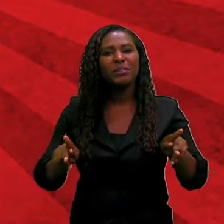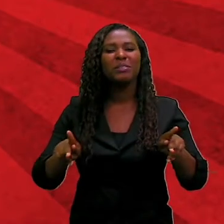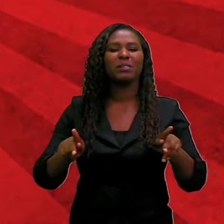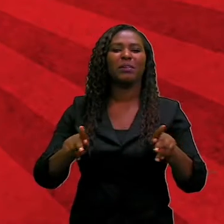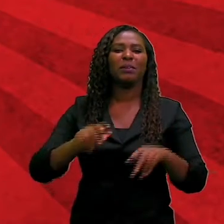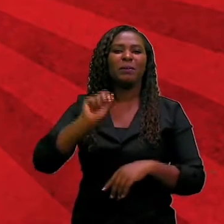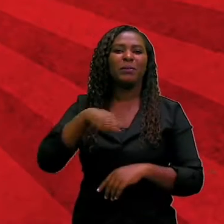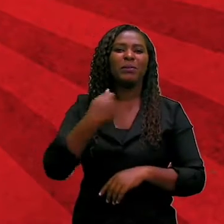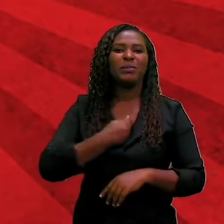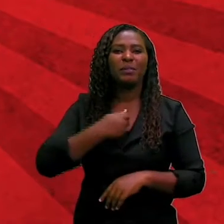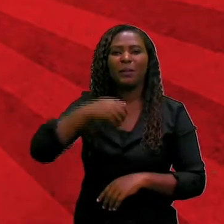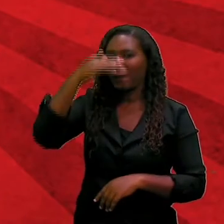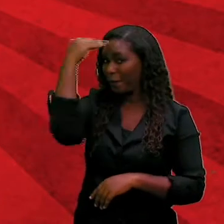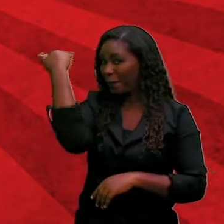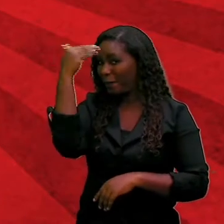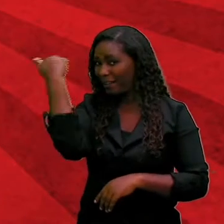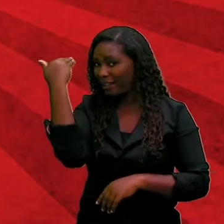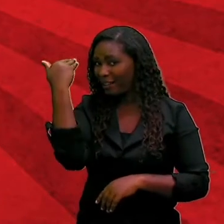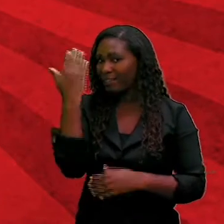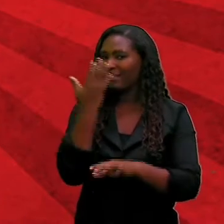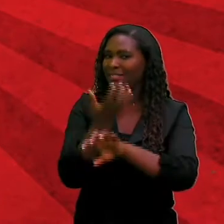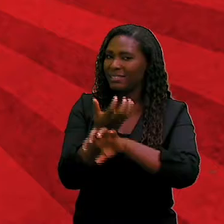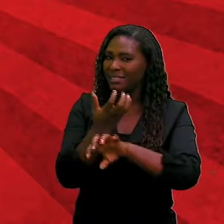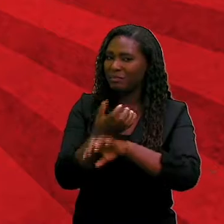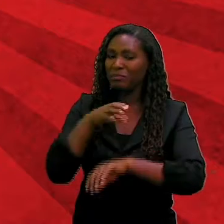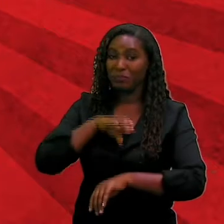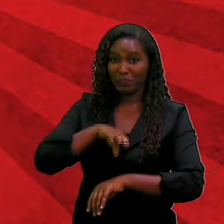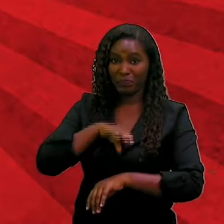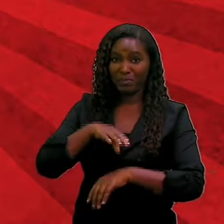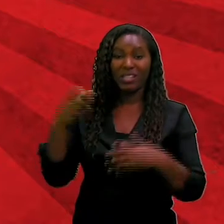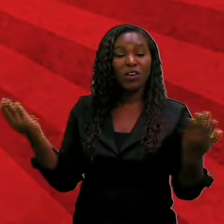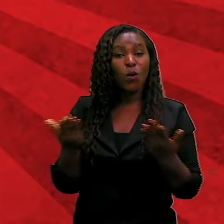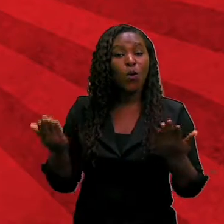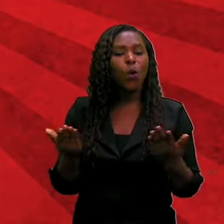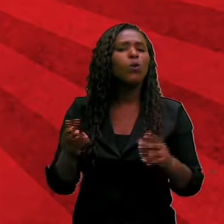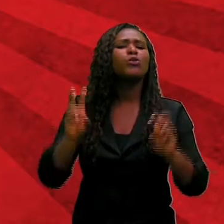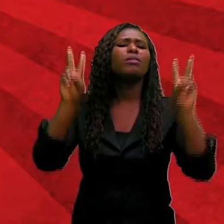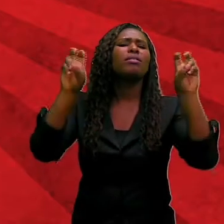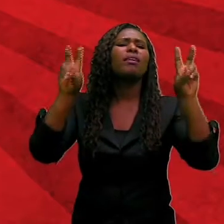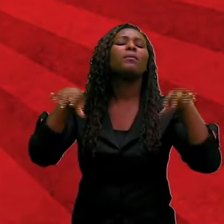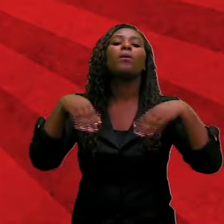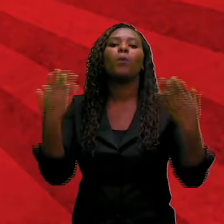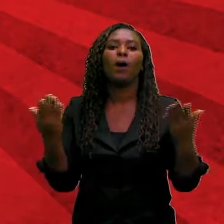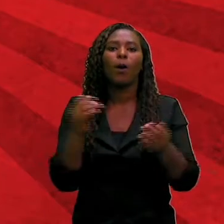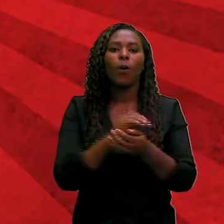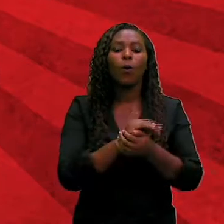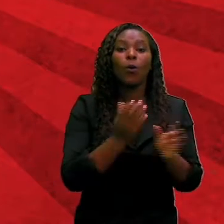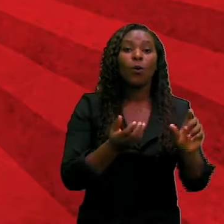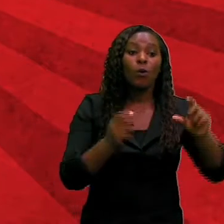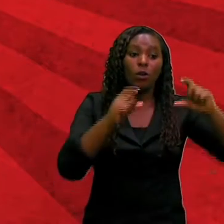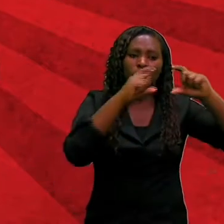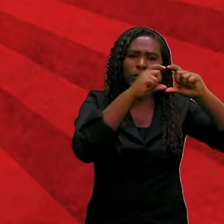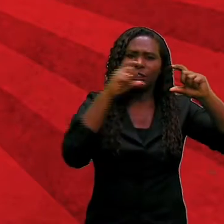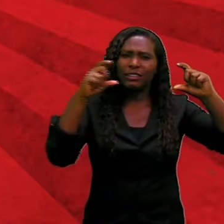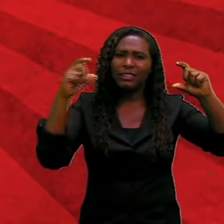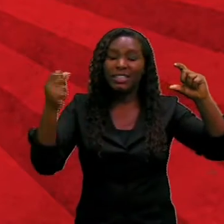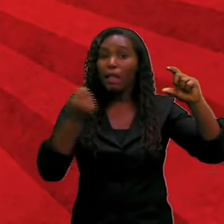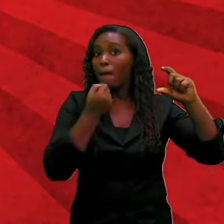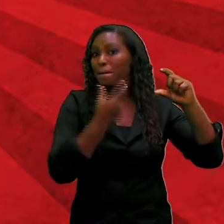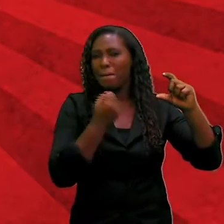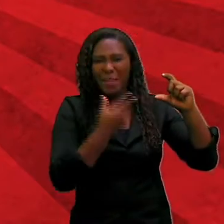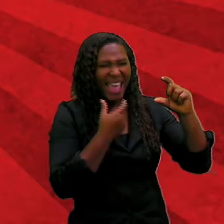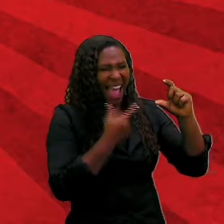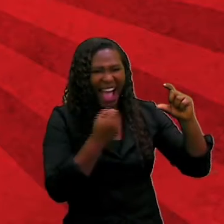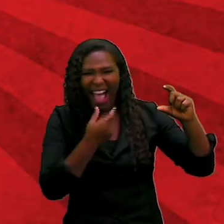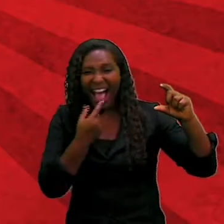língua portuguesa. E hoje falaremos sobre charge. Vamos entender como funciona,